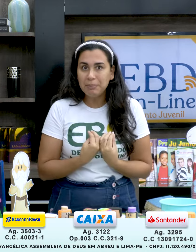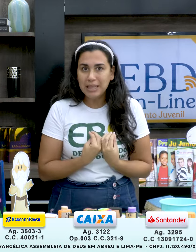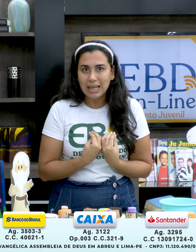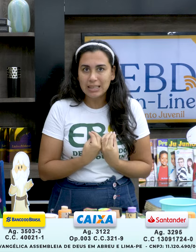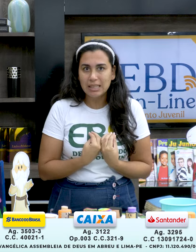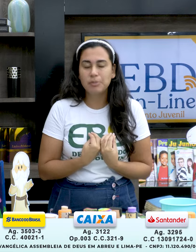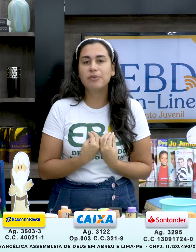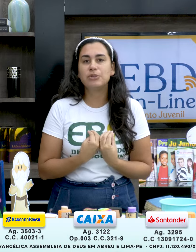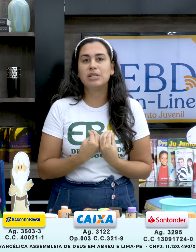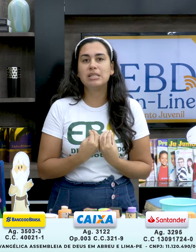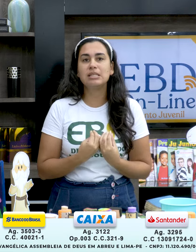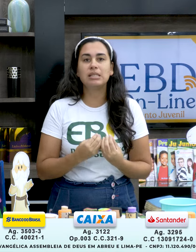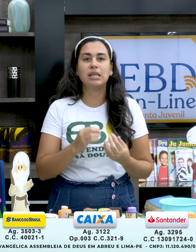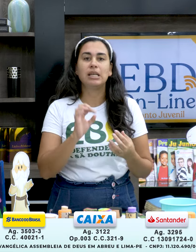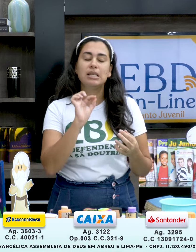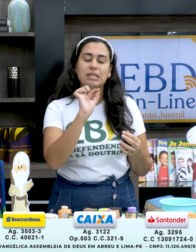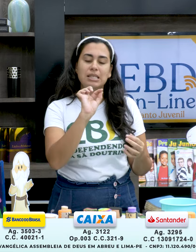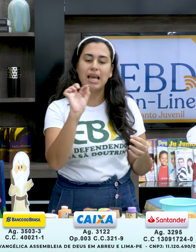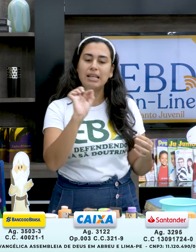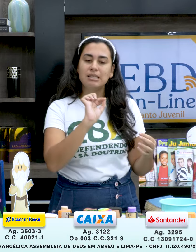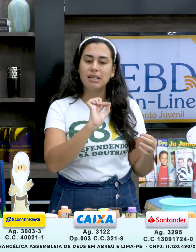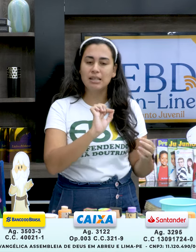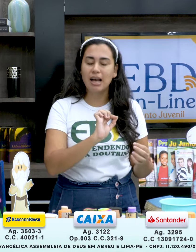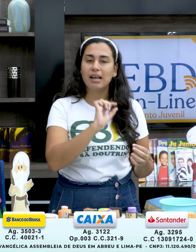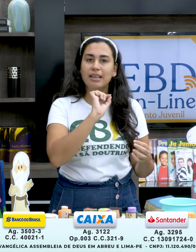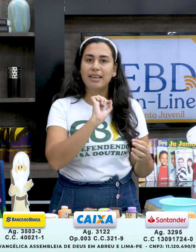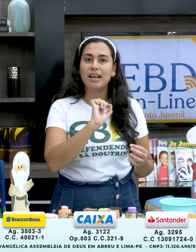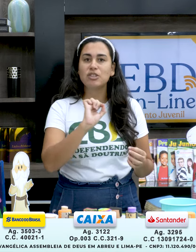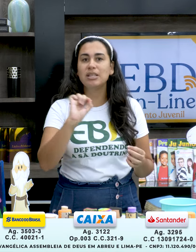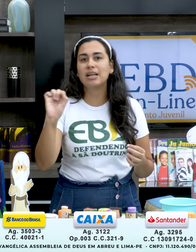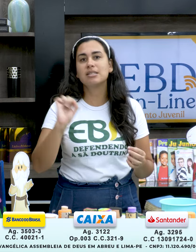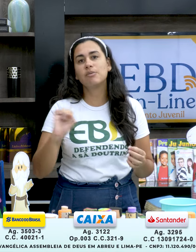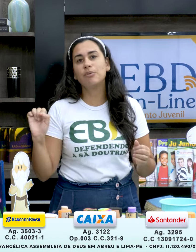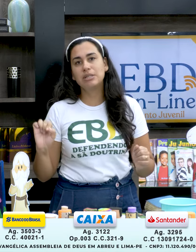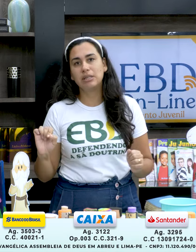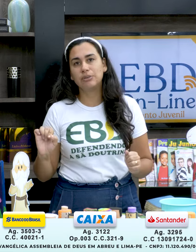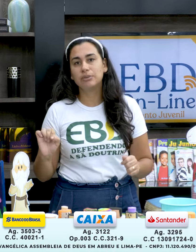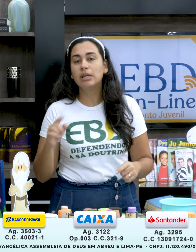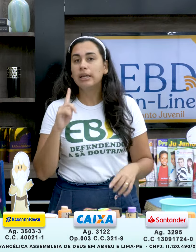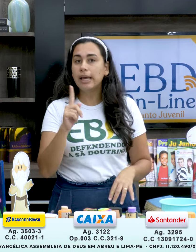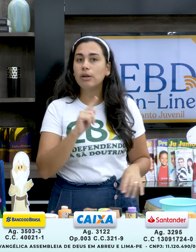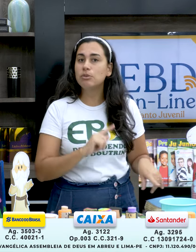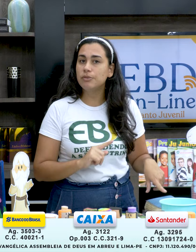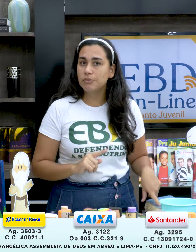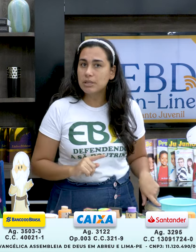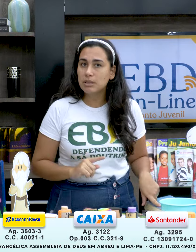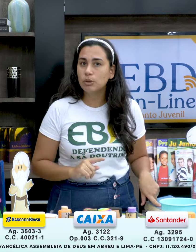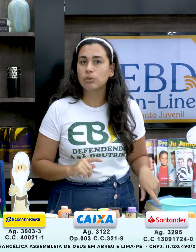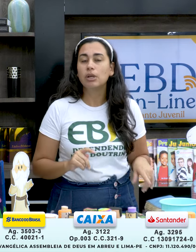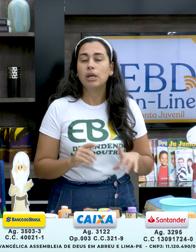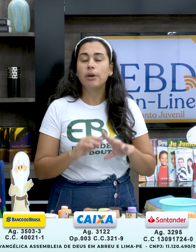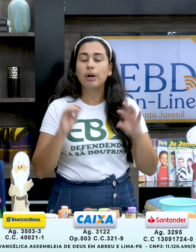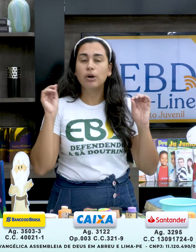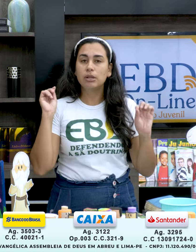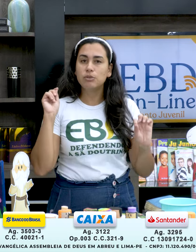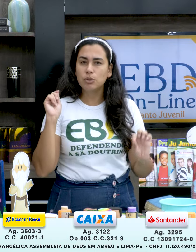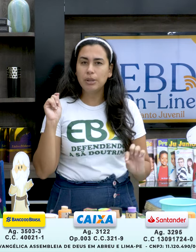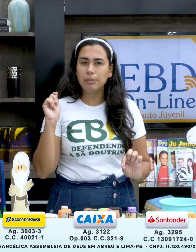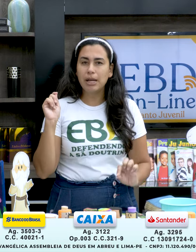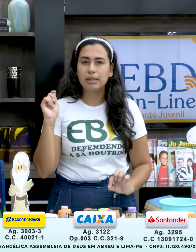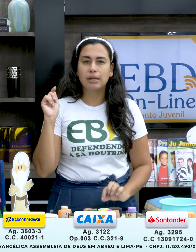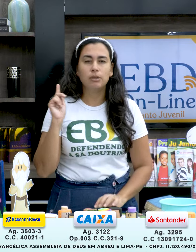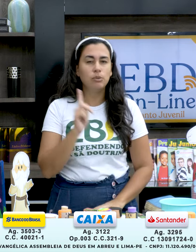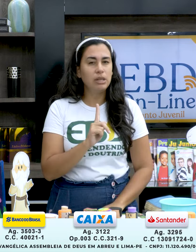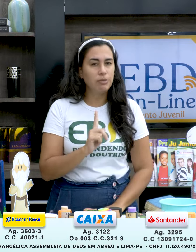mas na minha carteirinha de professora diz assim, se é ensinar, que haja dedicação ao ensino. Que é, inclusive, um versículo. Eu agora não